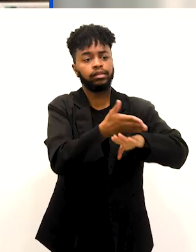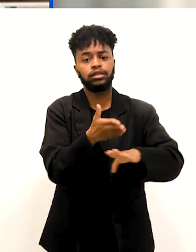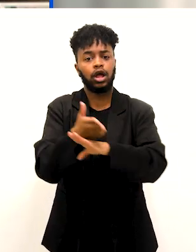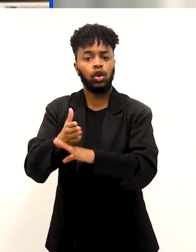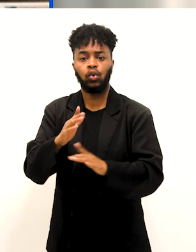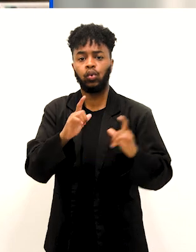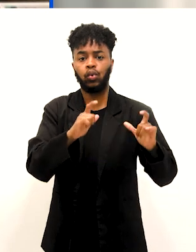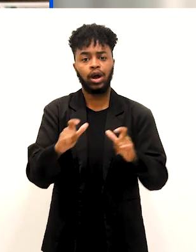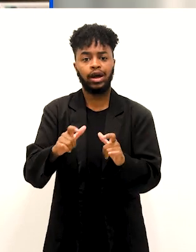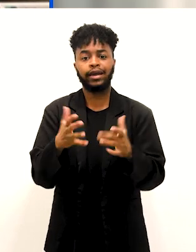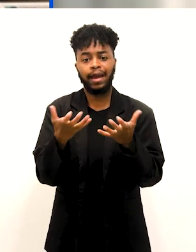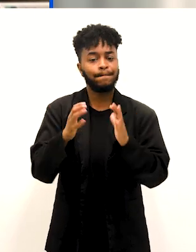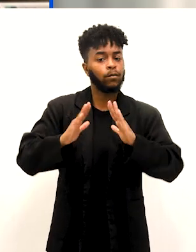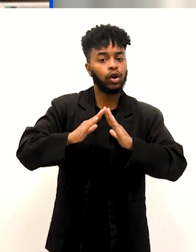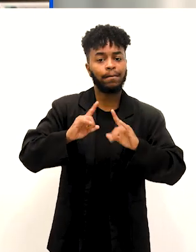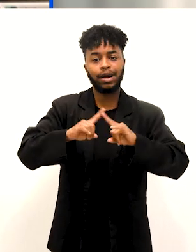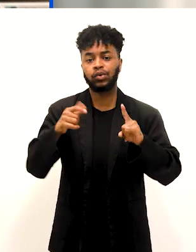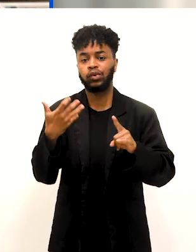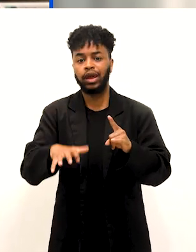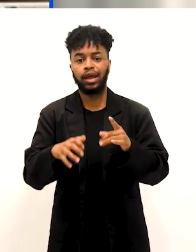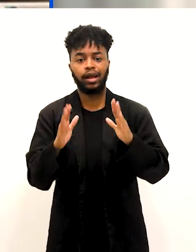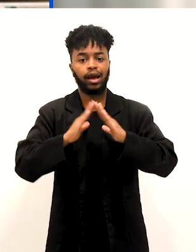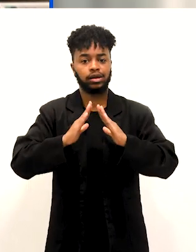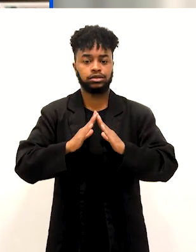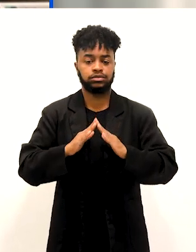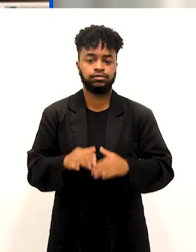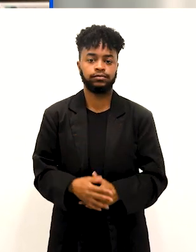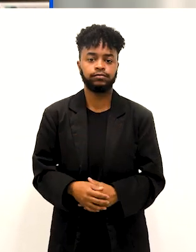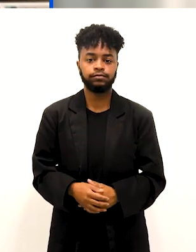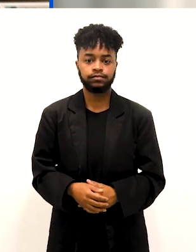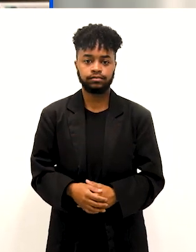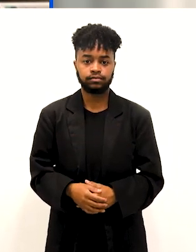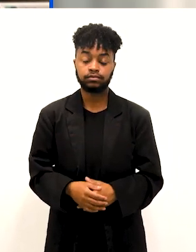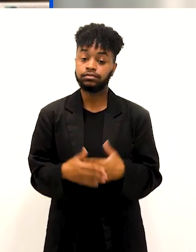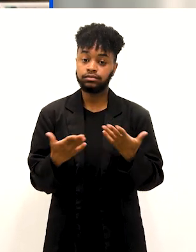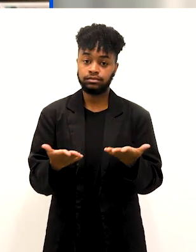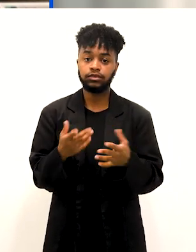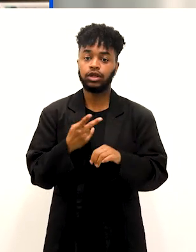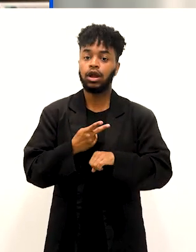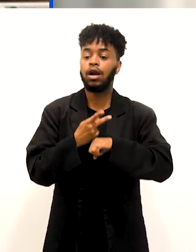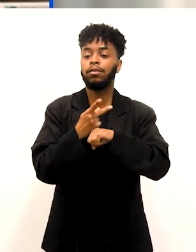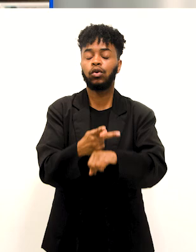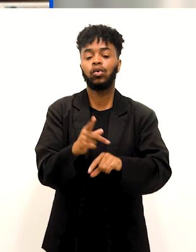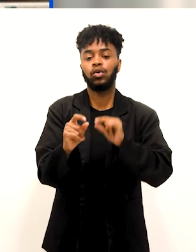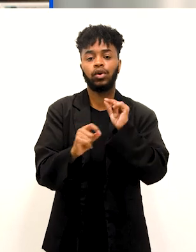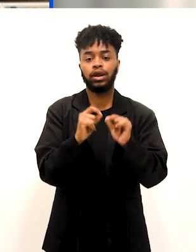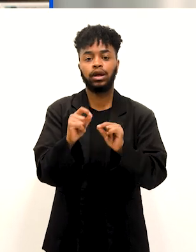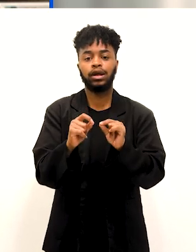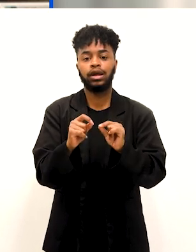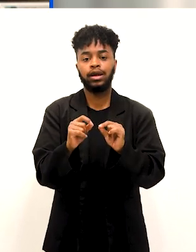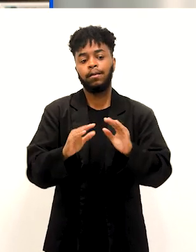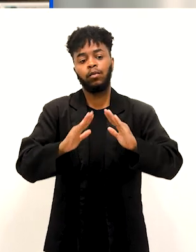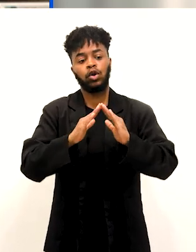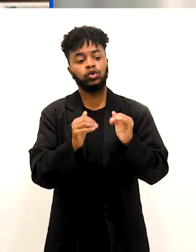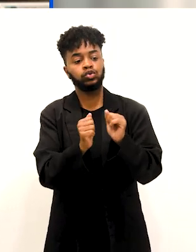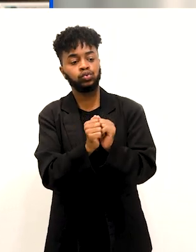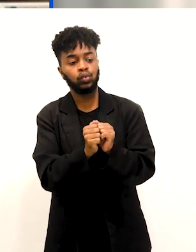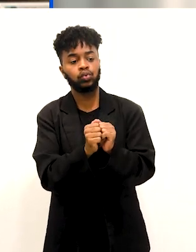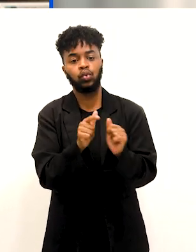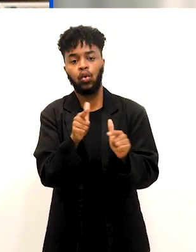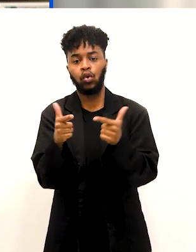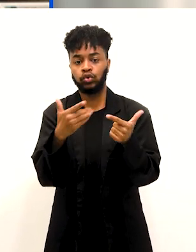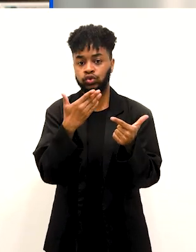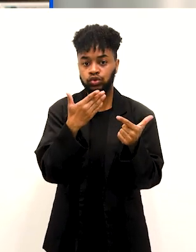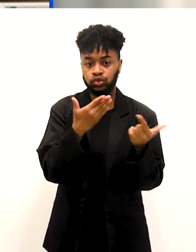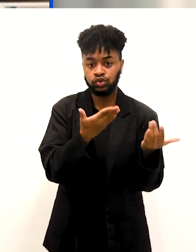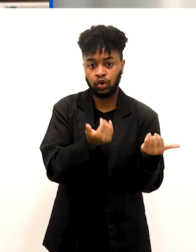carro, eles querem morar, não querem ter uma casa. Então, a procura por co-living, né? Morar com outros jovens, ou você